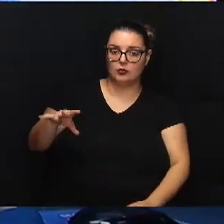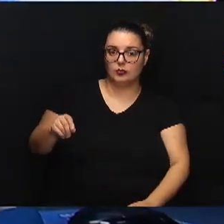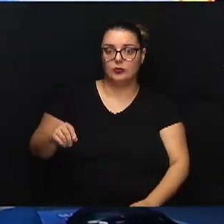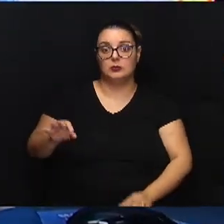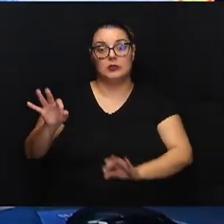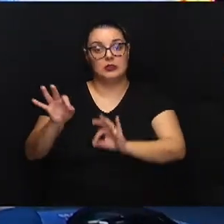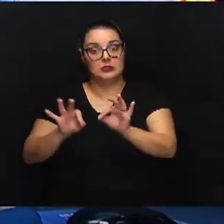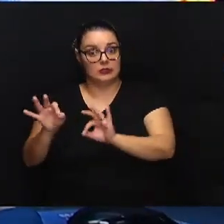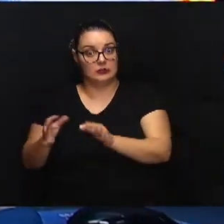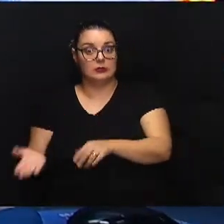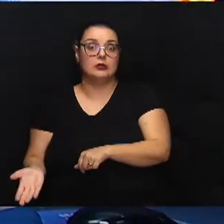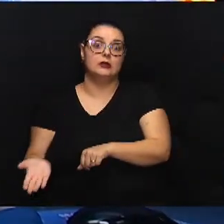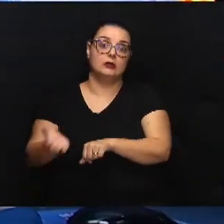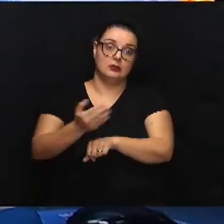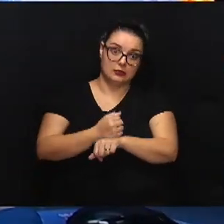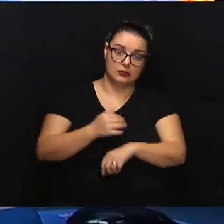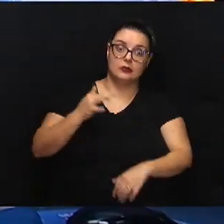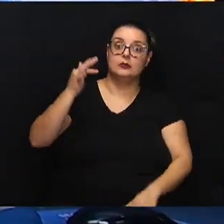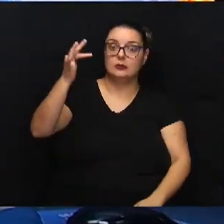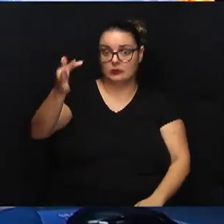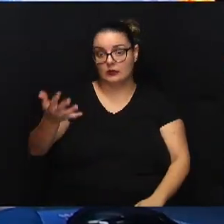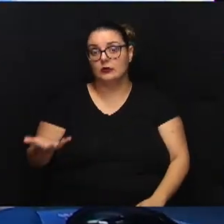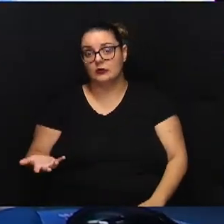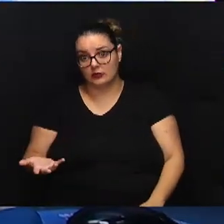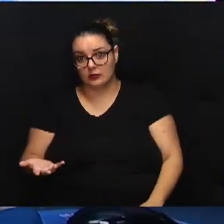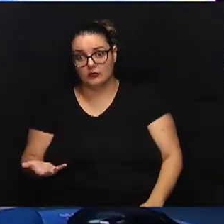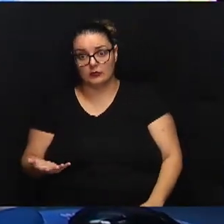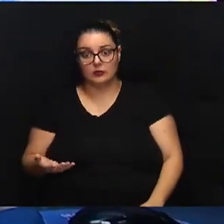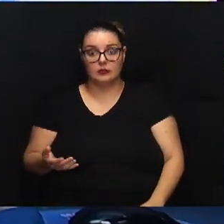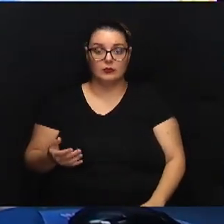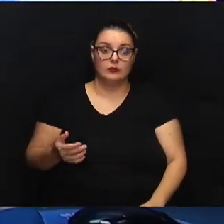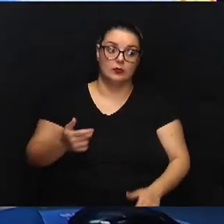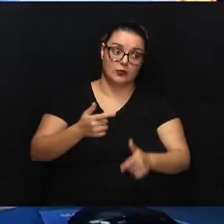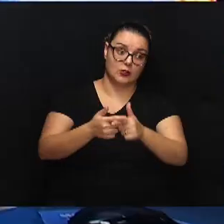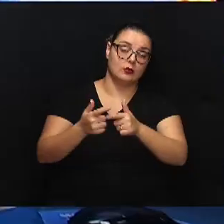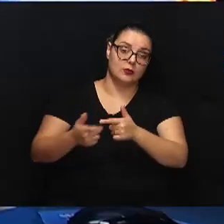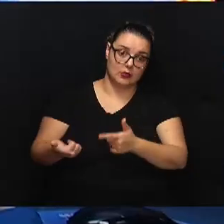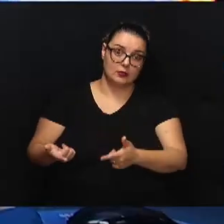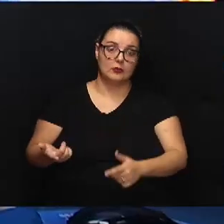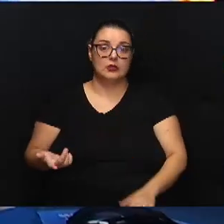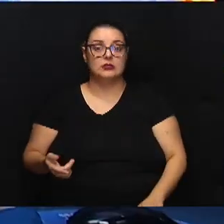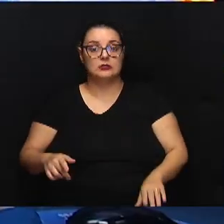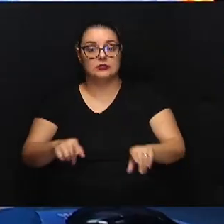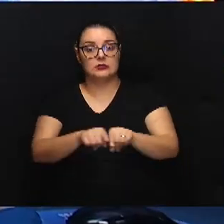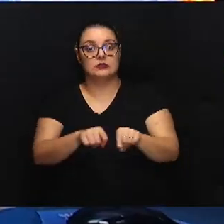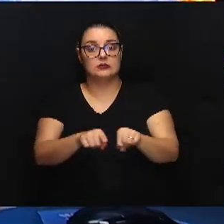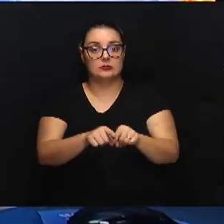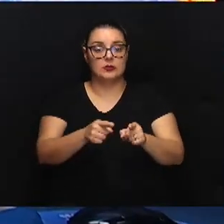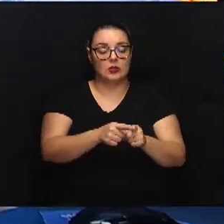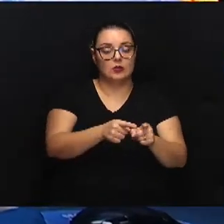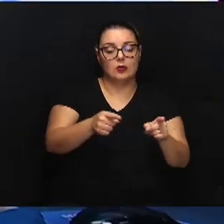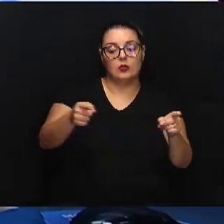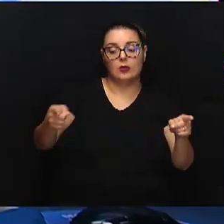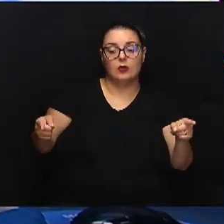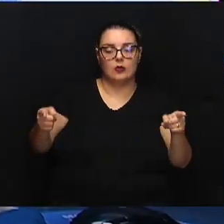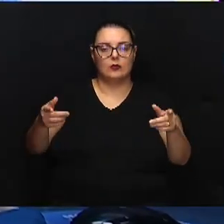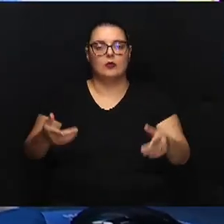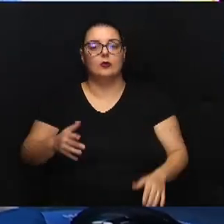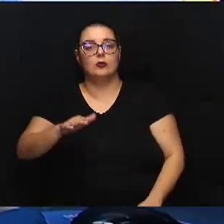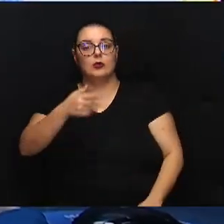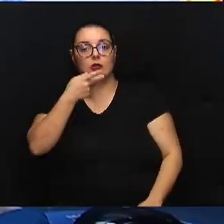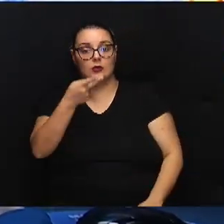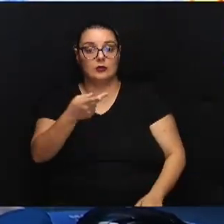precaver para futuras prováveis intempéries. E também até mesmo a longo prazo, quando a gente fala aí das